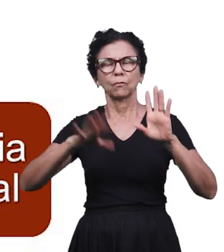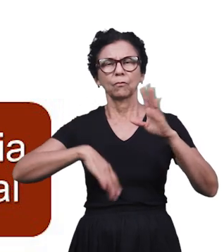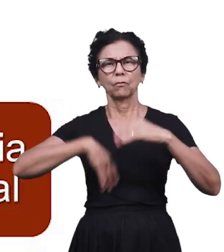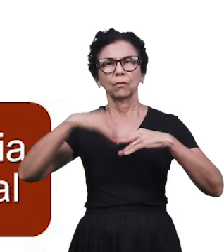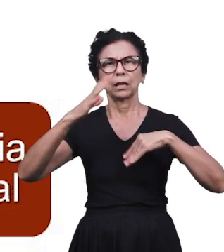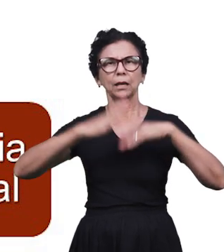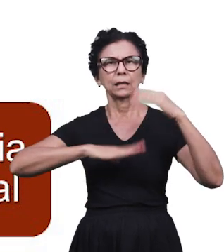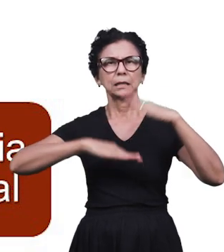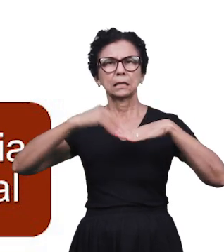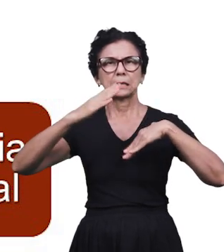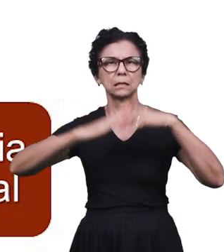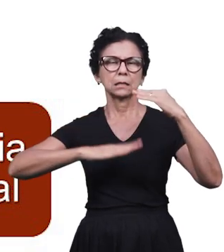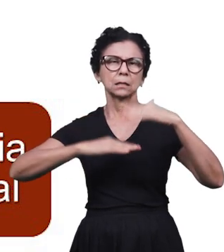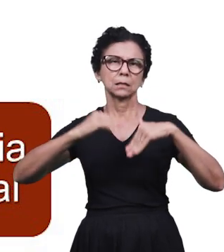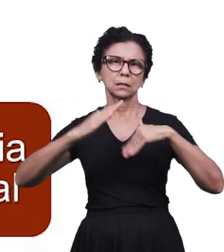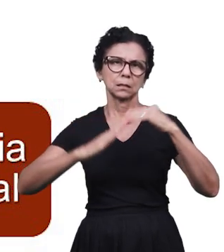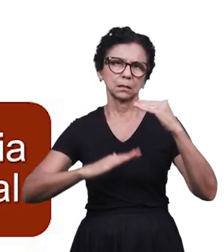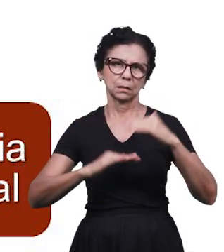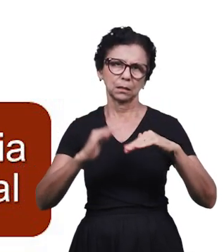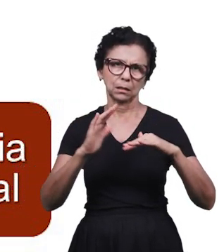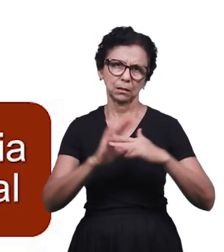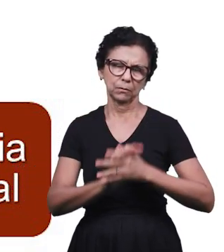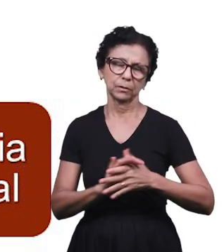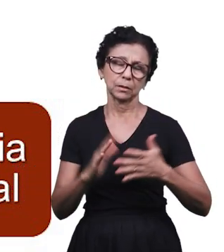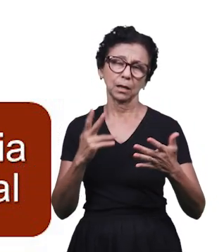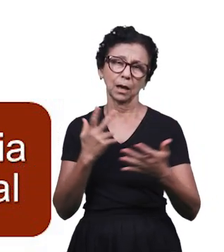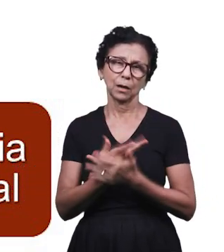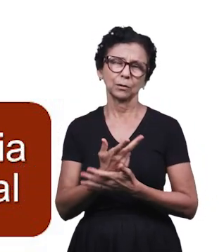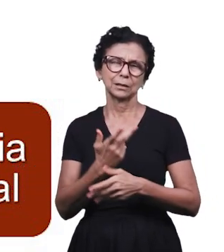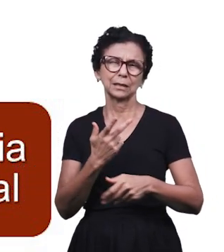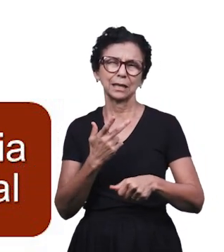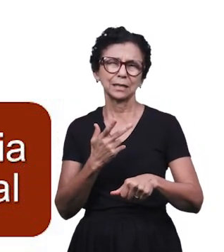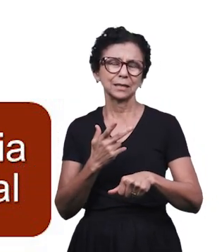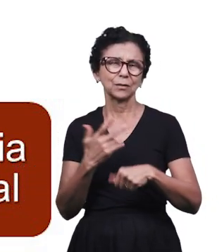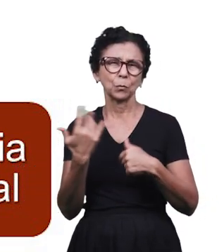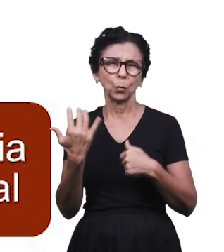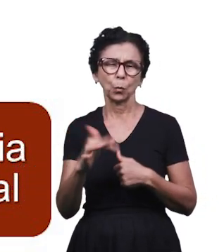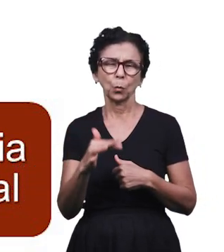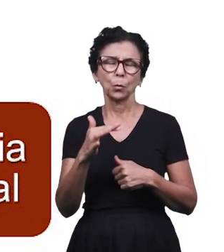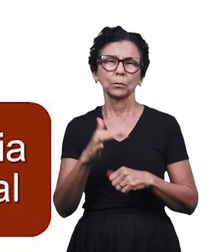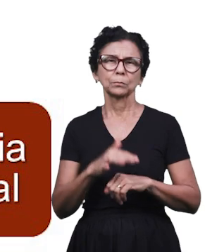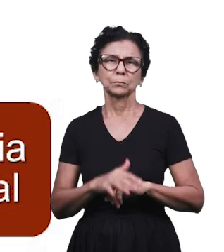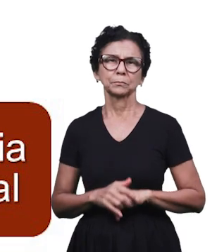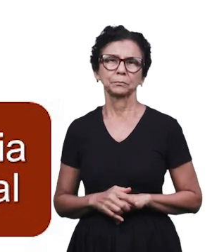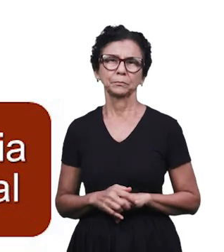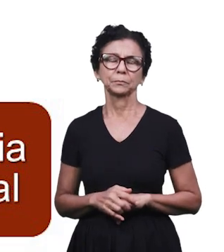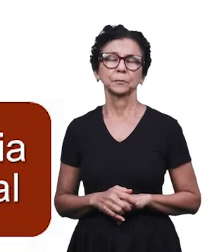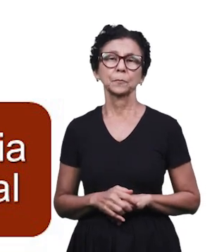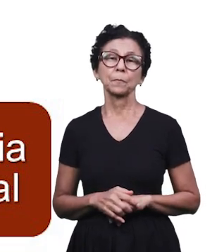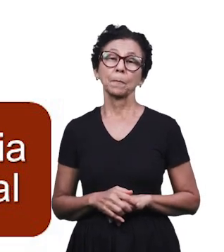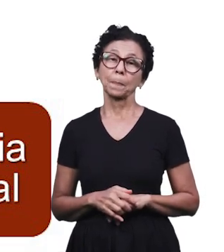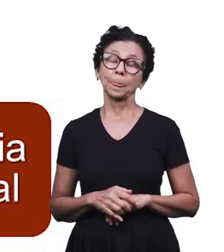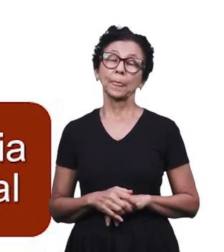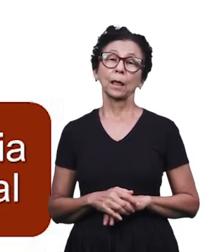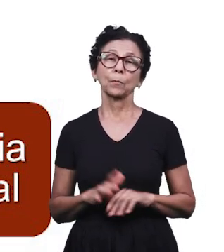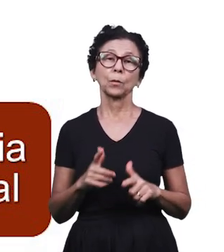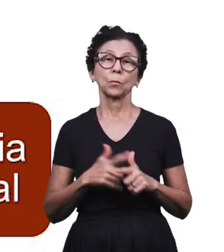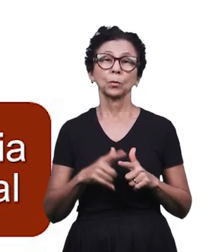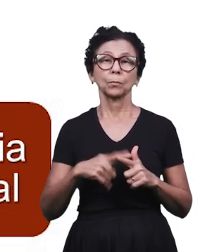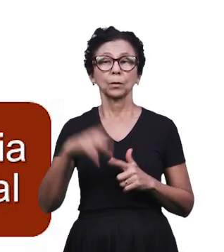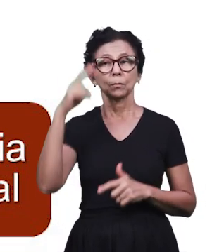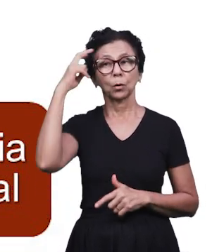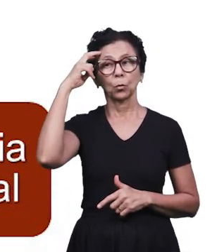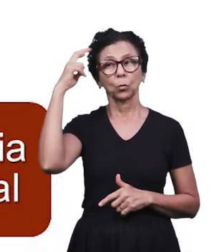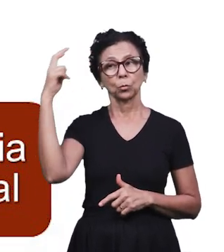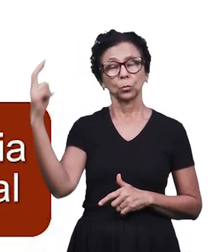pode predispor a algumas lesões. Outra condição é a deficiência intelectual, que pode ser